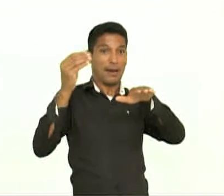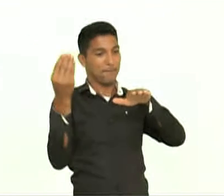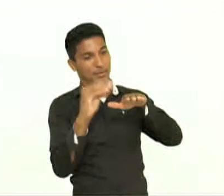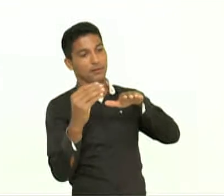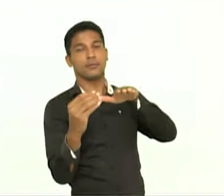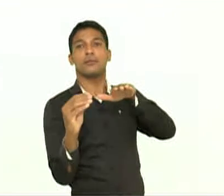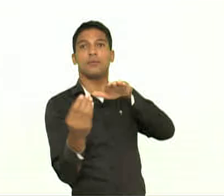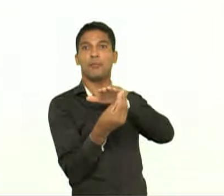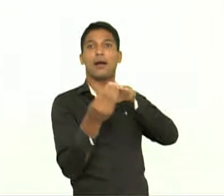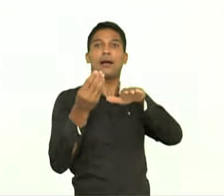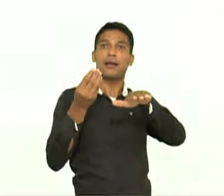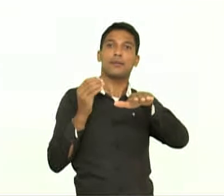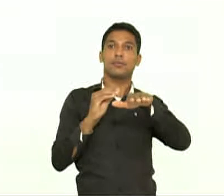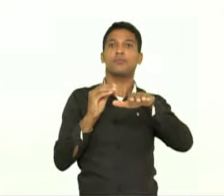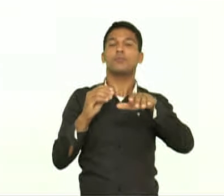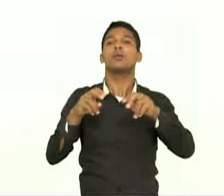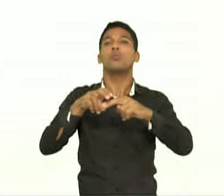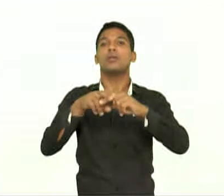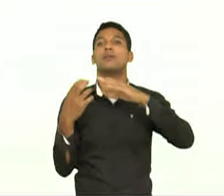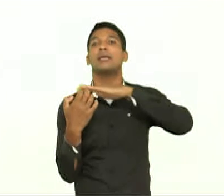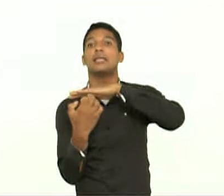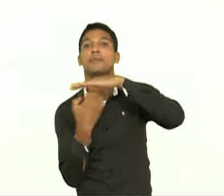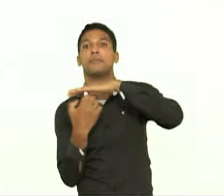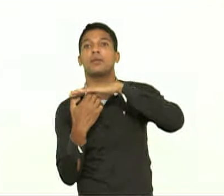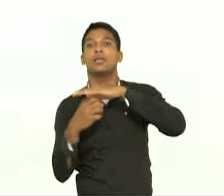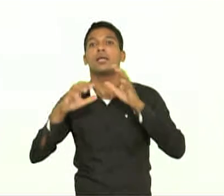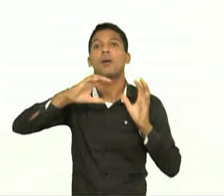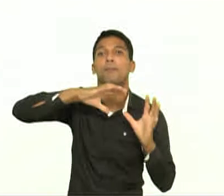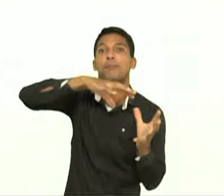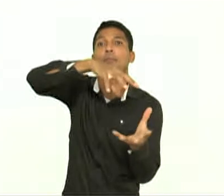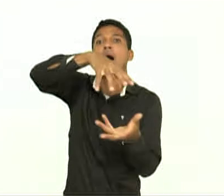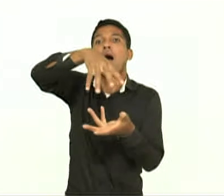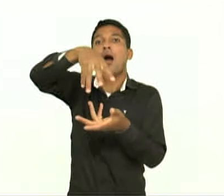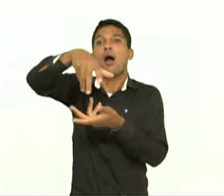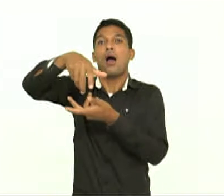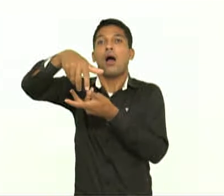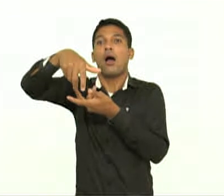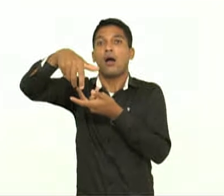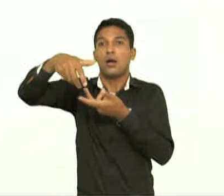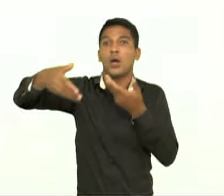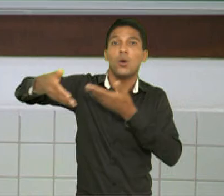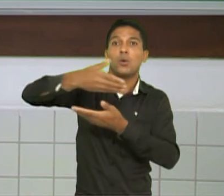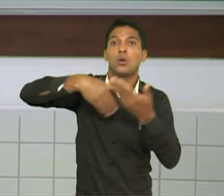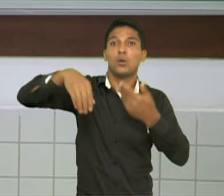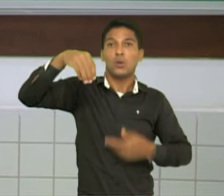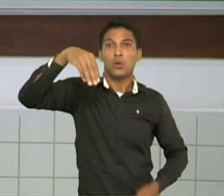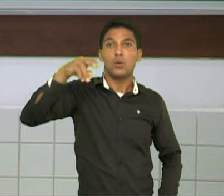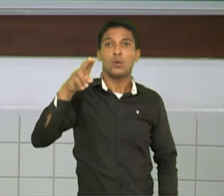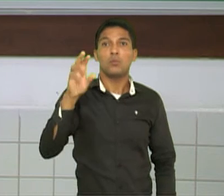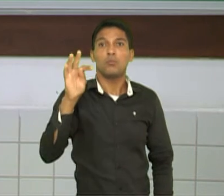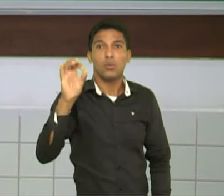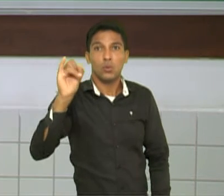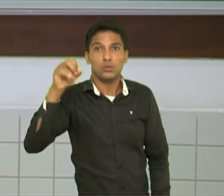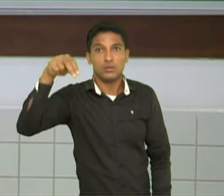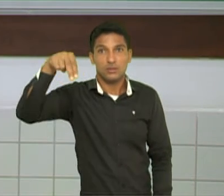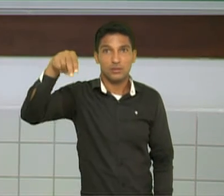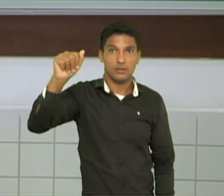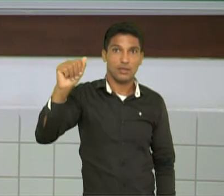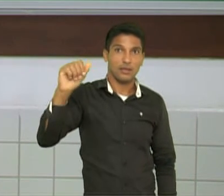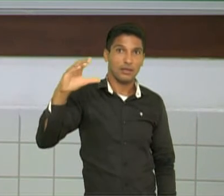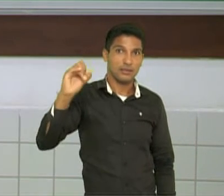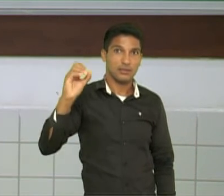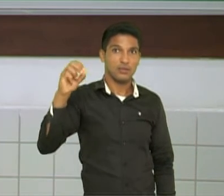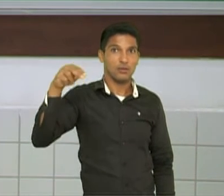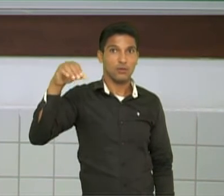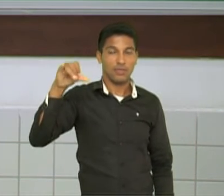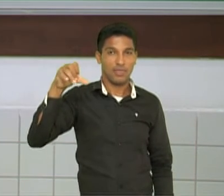utilizam a produção em vários países. Lembra de novo, normalmente a produção é feita onde leis ambientais e